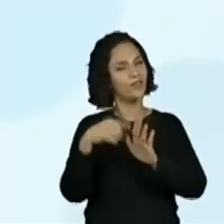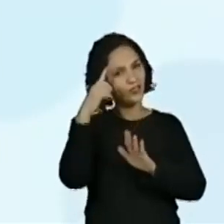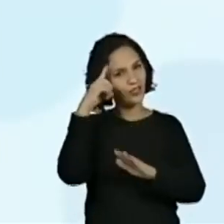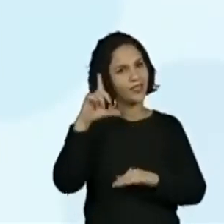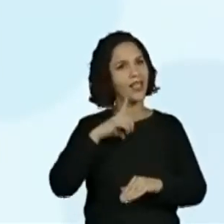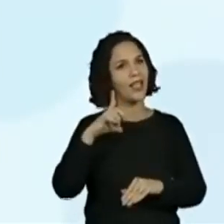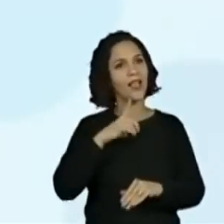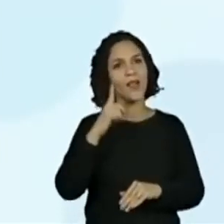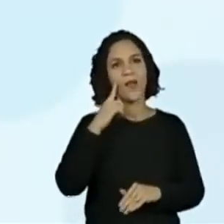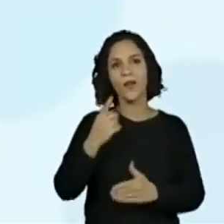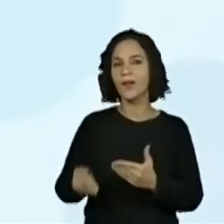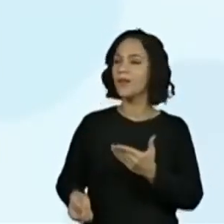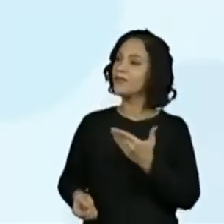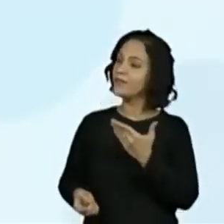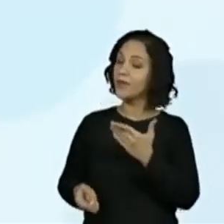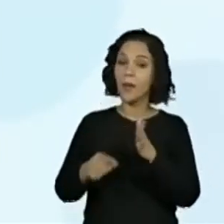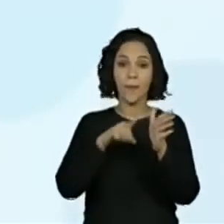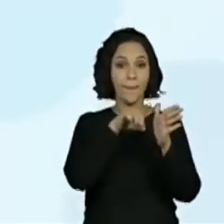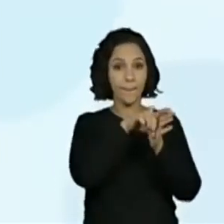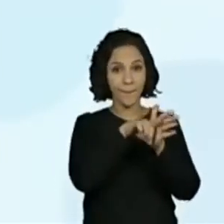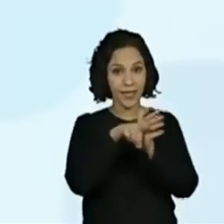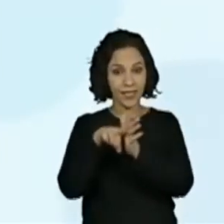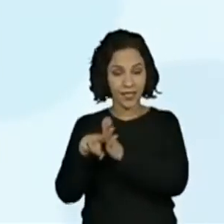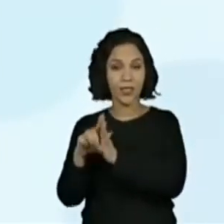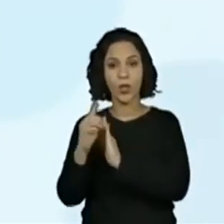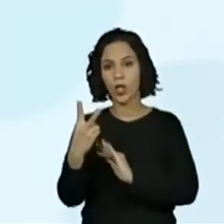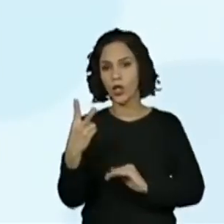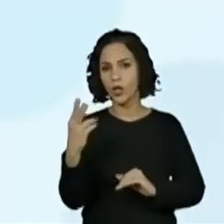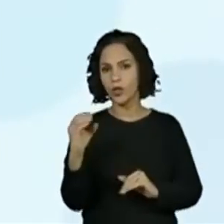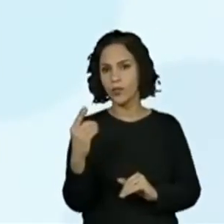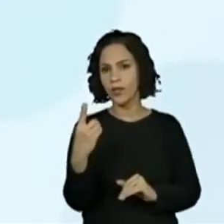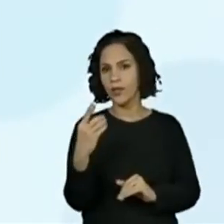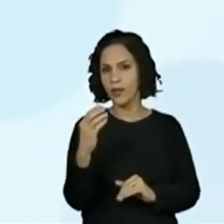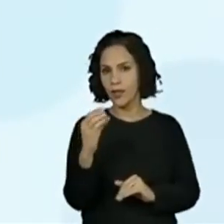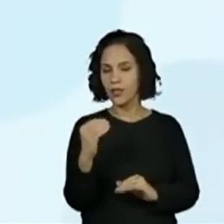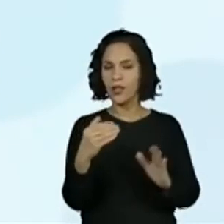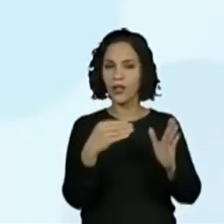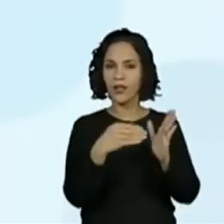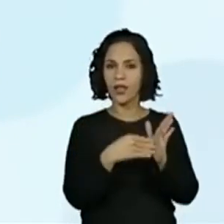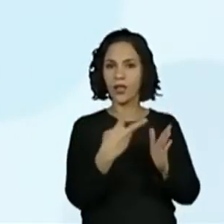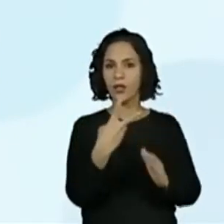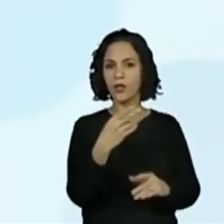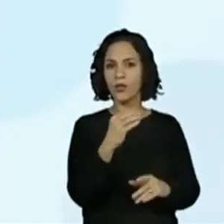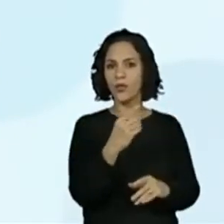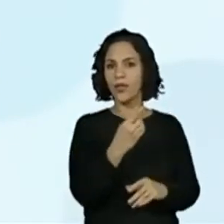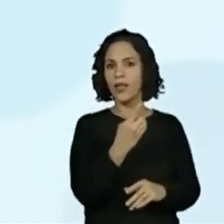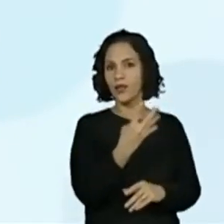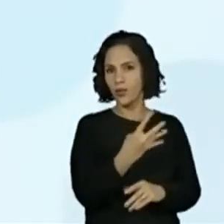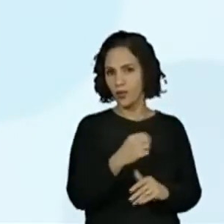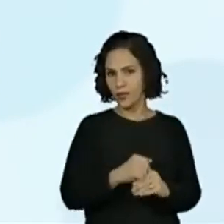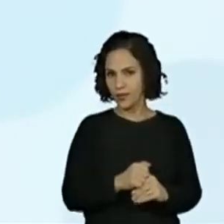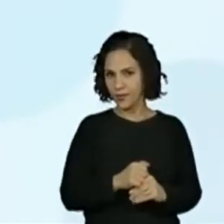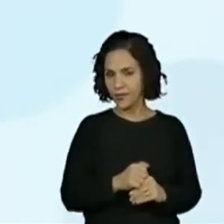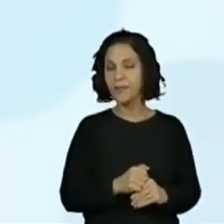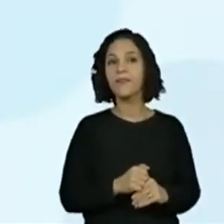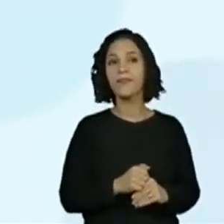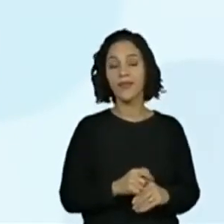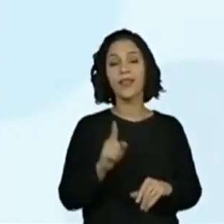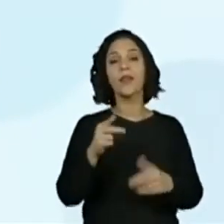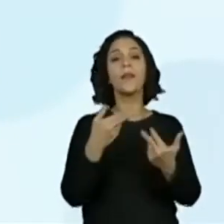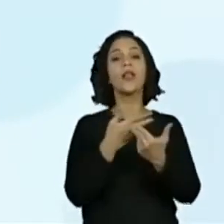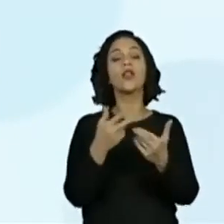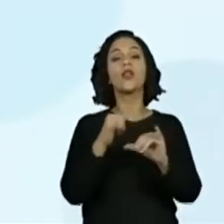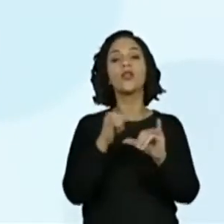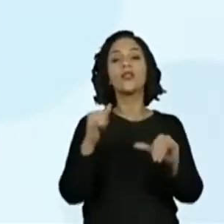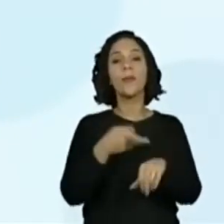sim. Vamos lá. Olha só, a pesquisa foi realizada entre 2010 e 2014. E da notícia do Prêmio